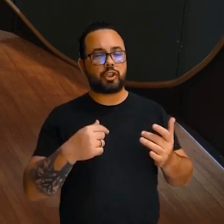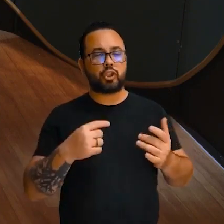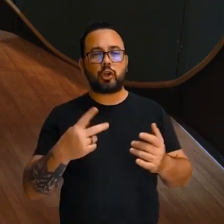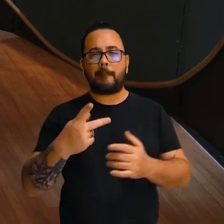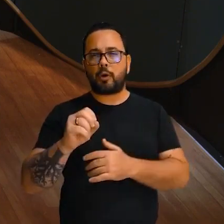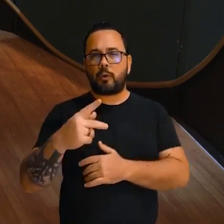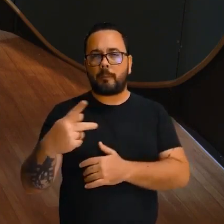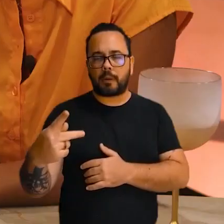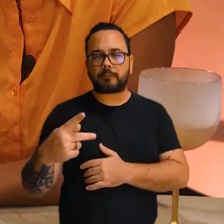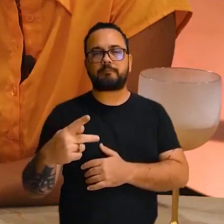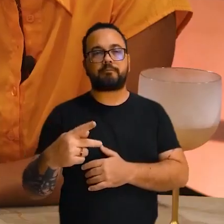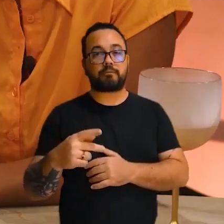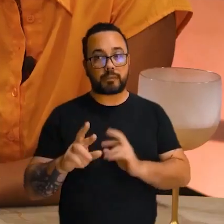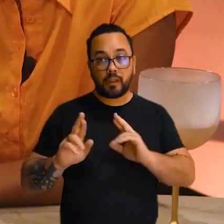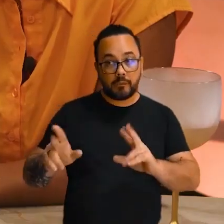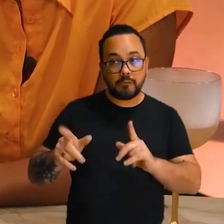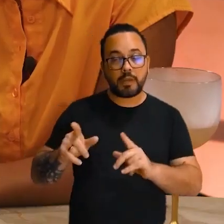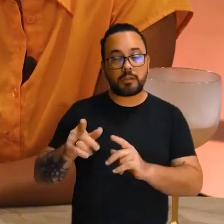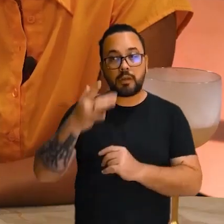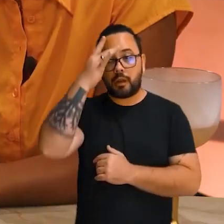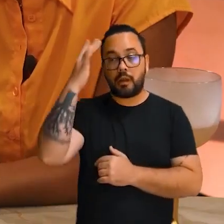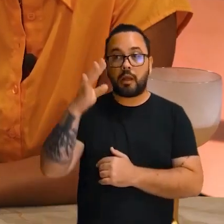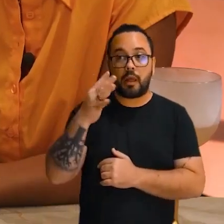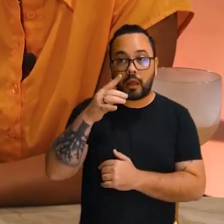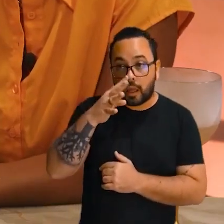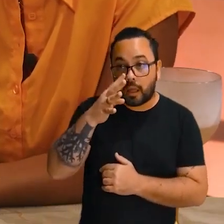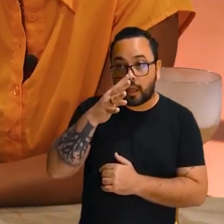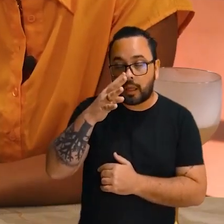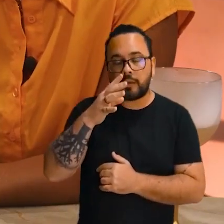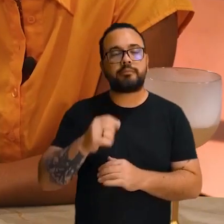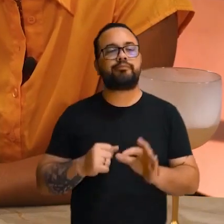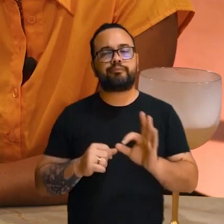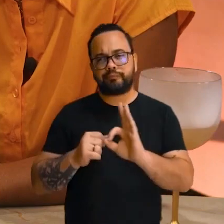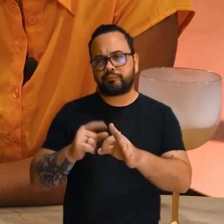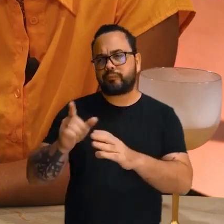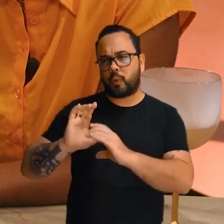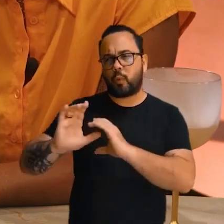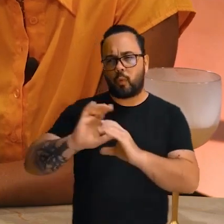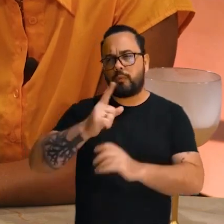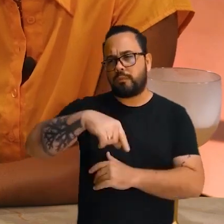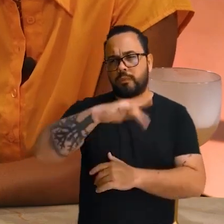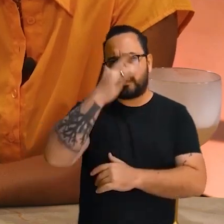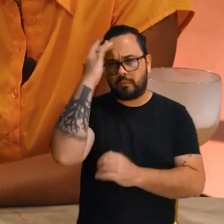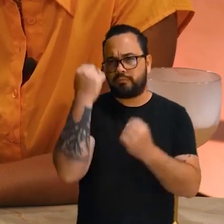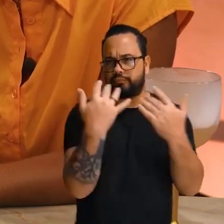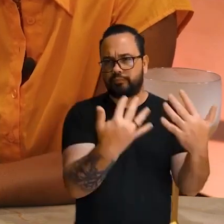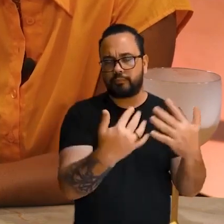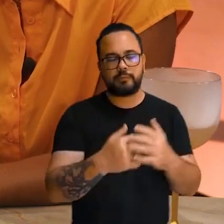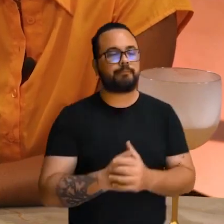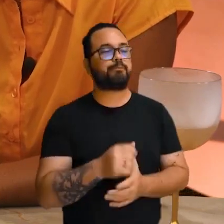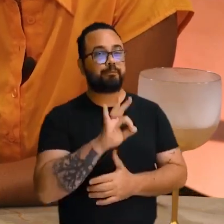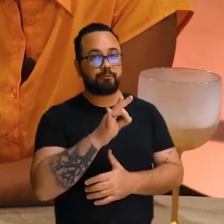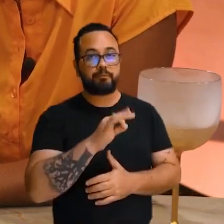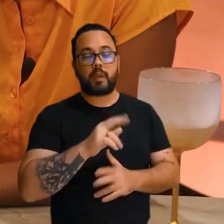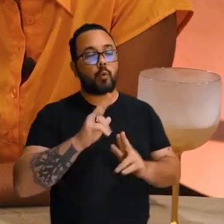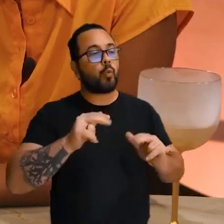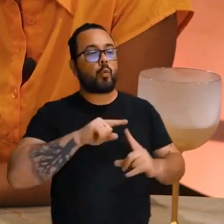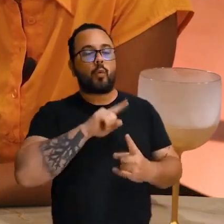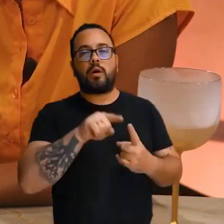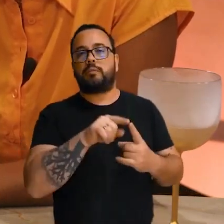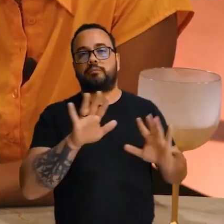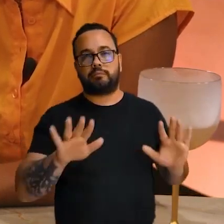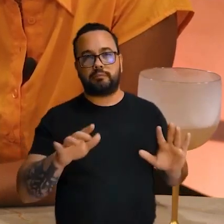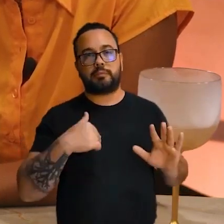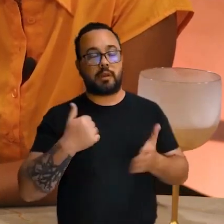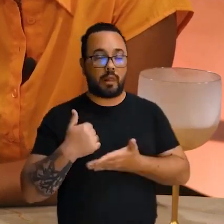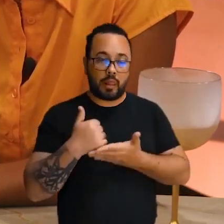É completamente diferente. E prende muito mais a atenção da Exatamente. Galera. Você comunica muito mais com o público, né? Nunca foi de propósito, juro. Eu levei Eu